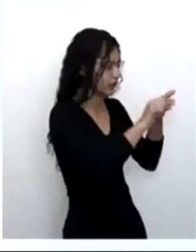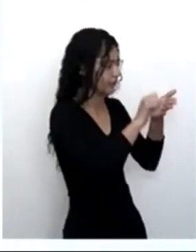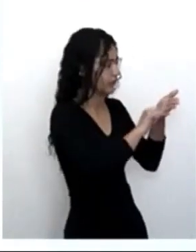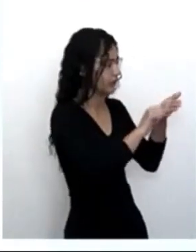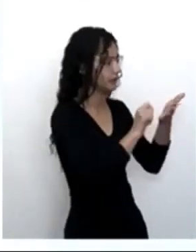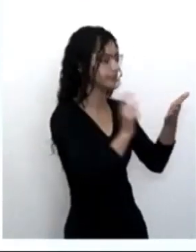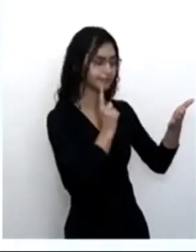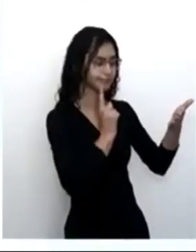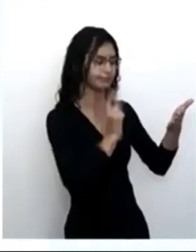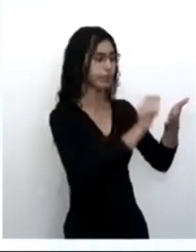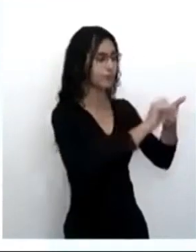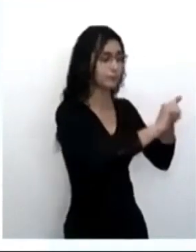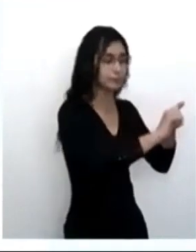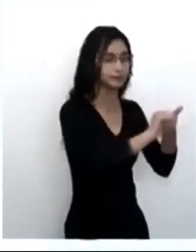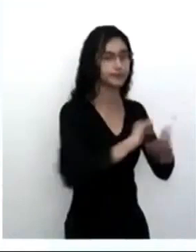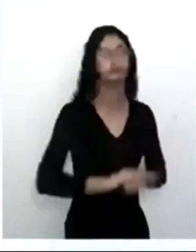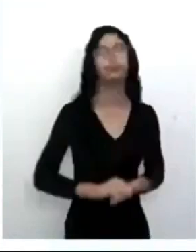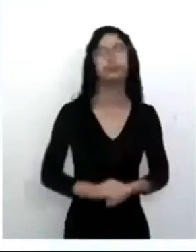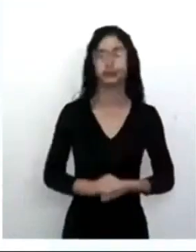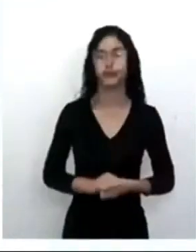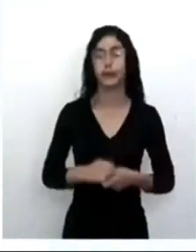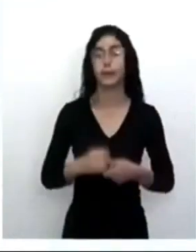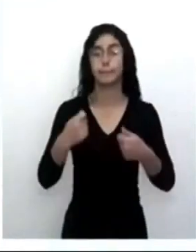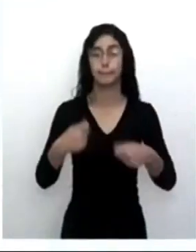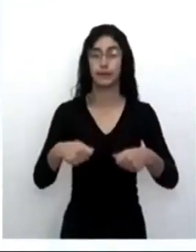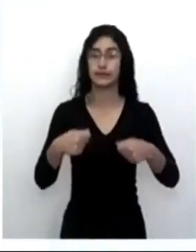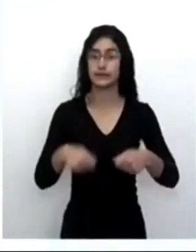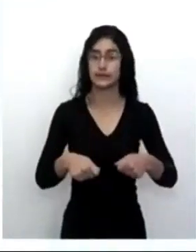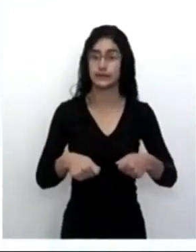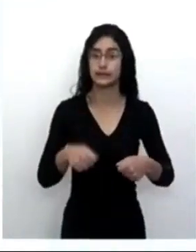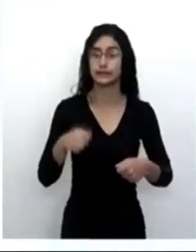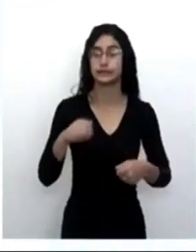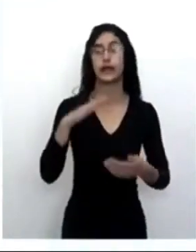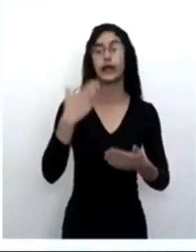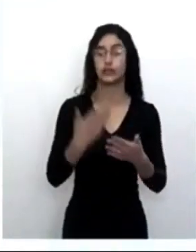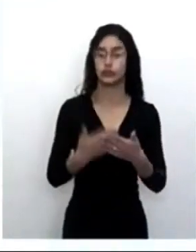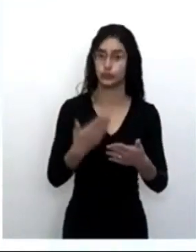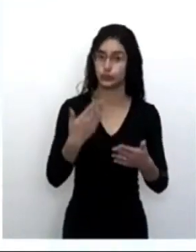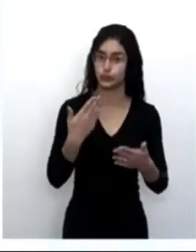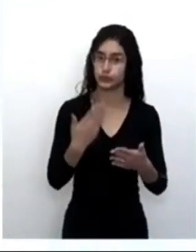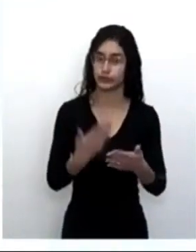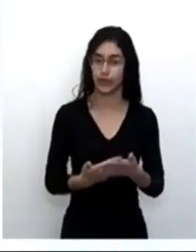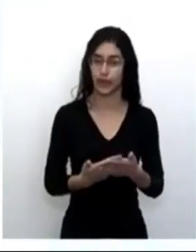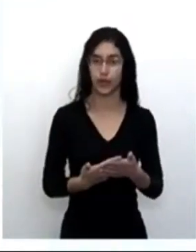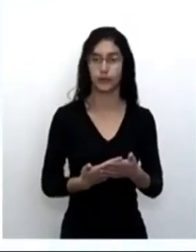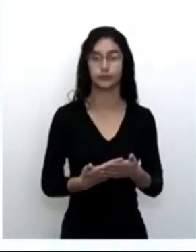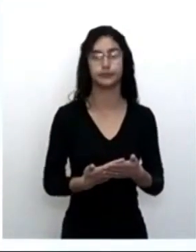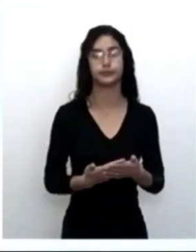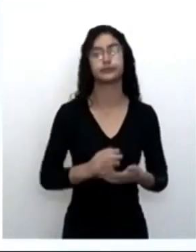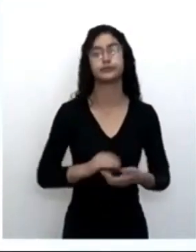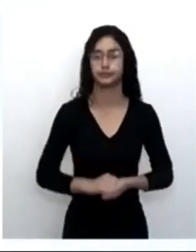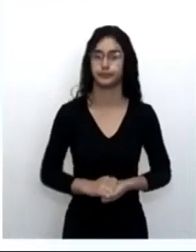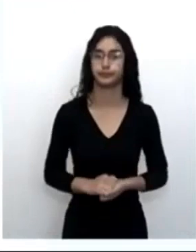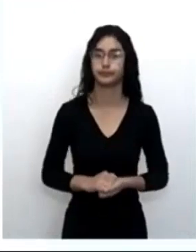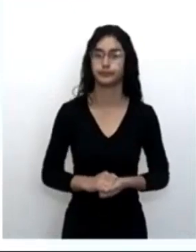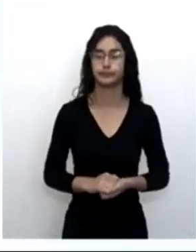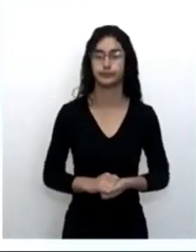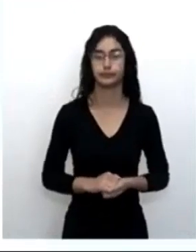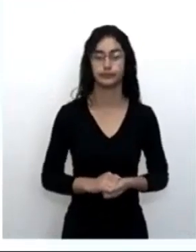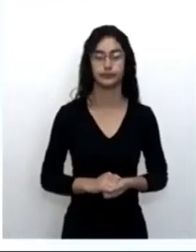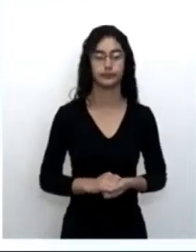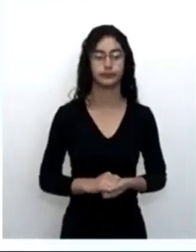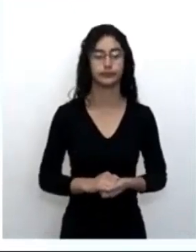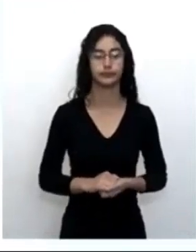importante interprete corretamente às questões isso é fundamental para você ter o acerto tudo bem